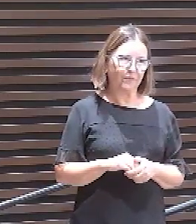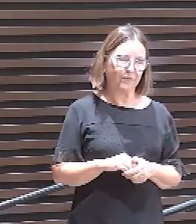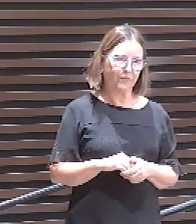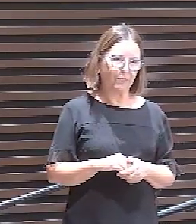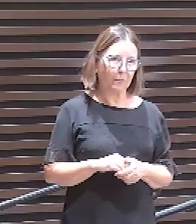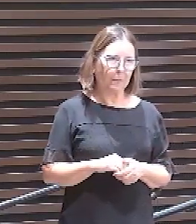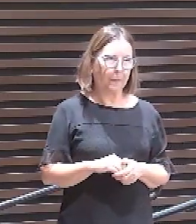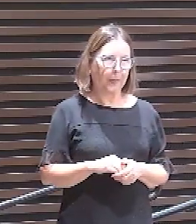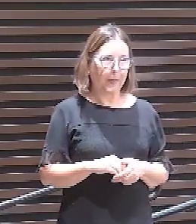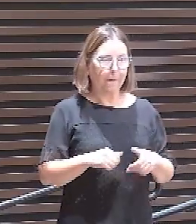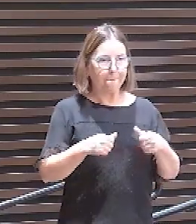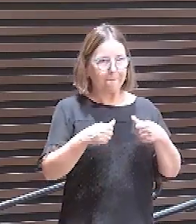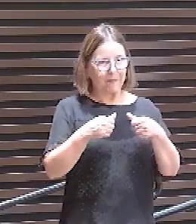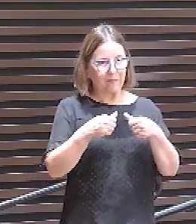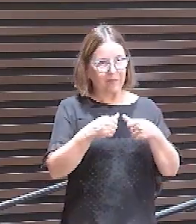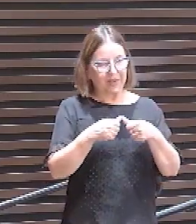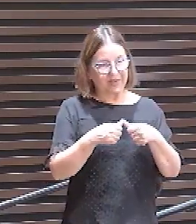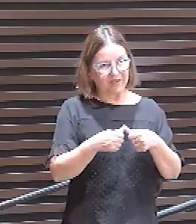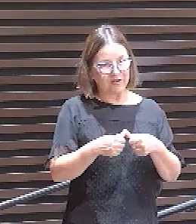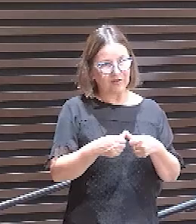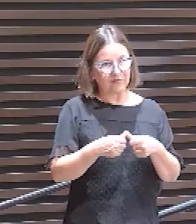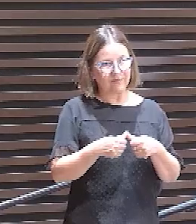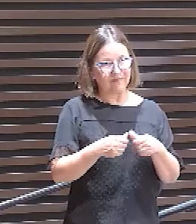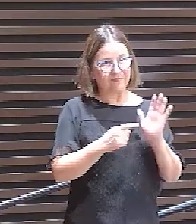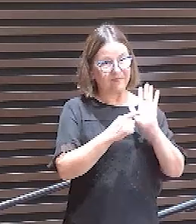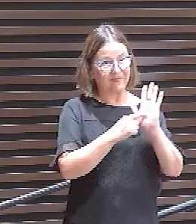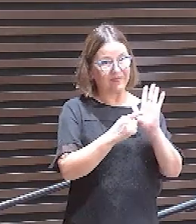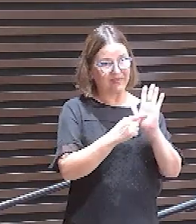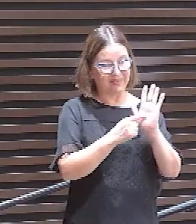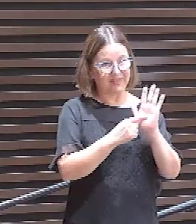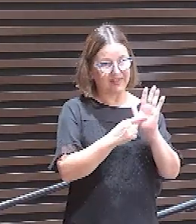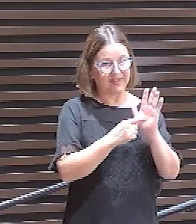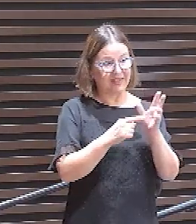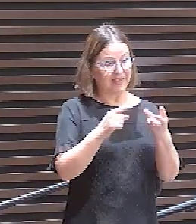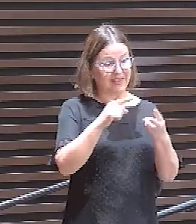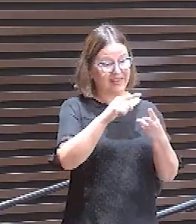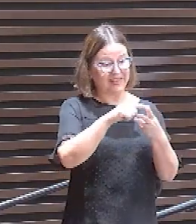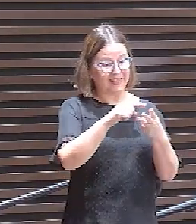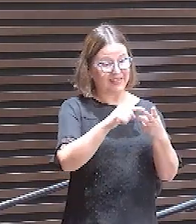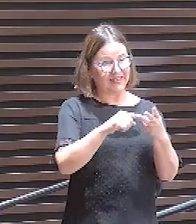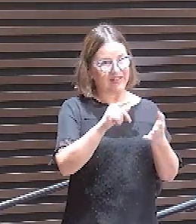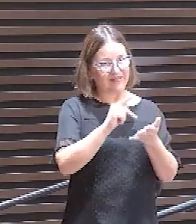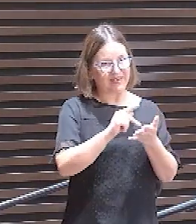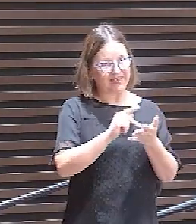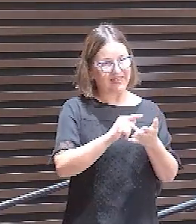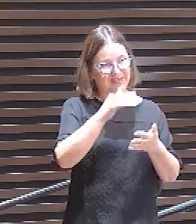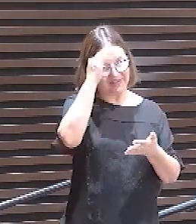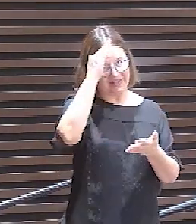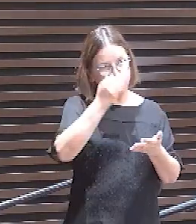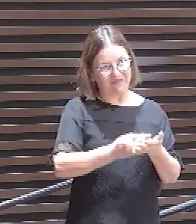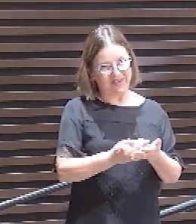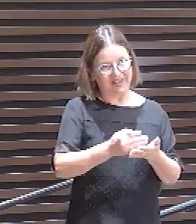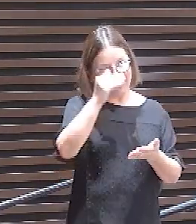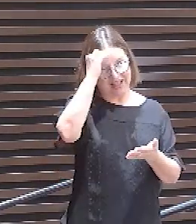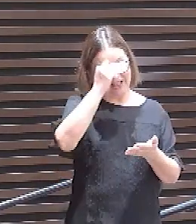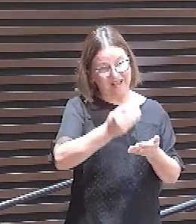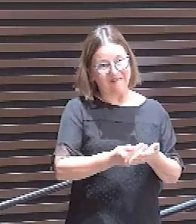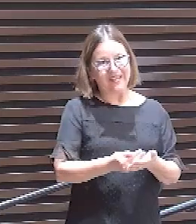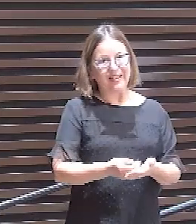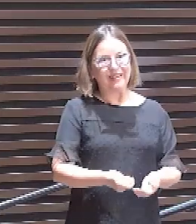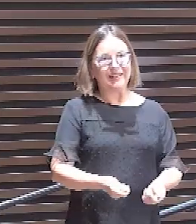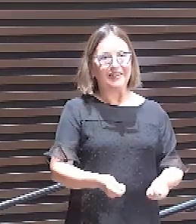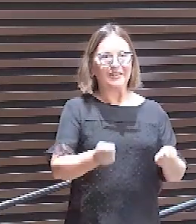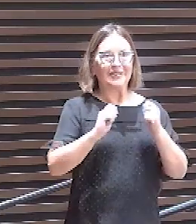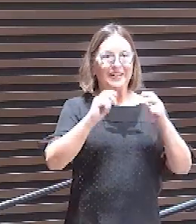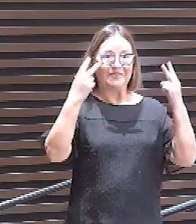singular, mas destaca 3 grandes verdades sobre a fé. A fé nos dá a vitória sobre o